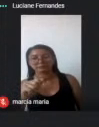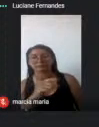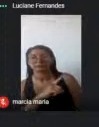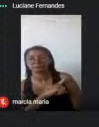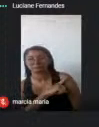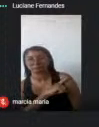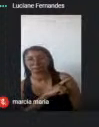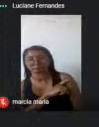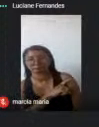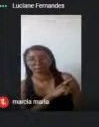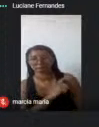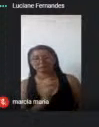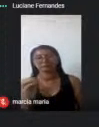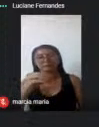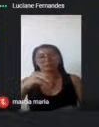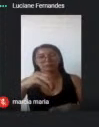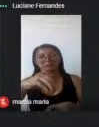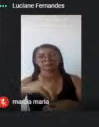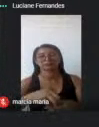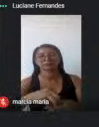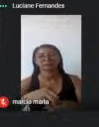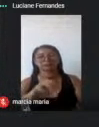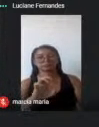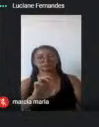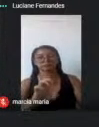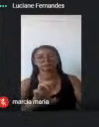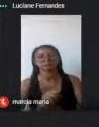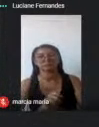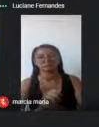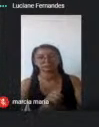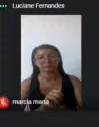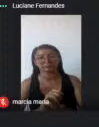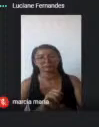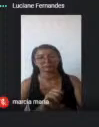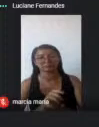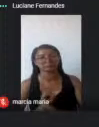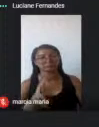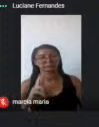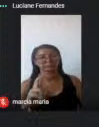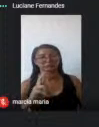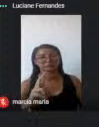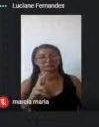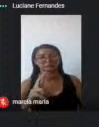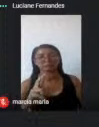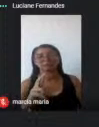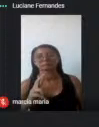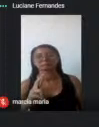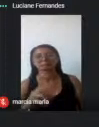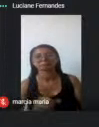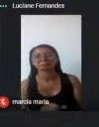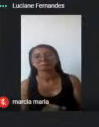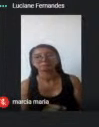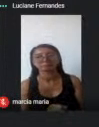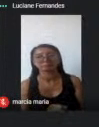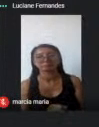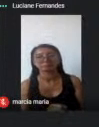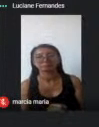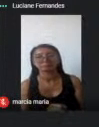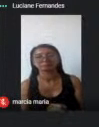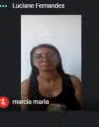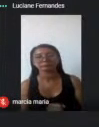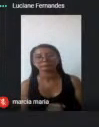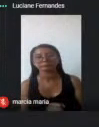de ST-AIDS e sou responsável técnica pela sífilis. Tá? Então, assim, trazendo muito o